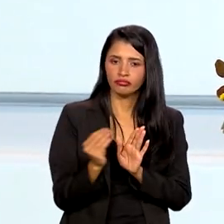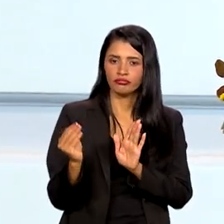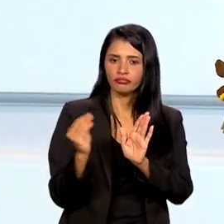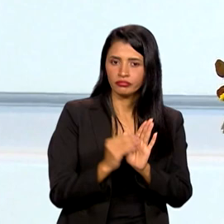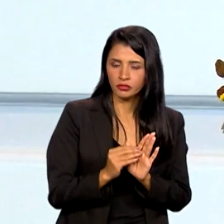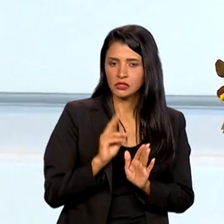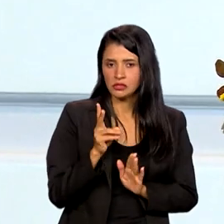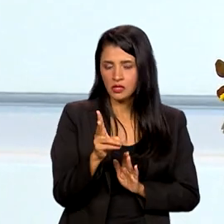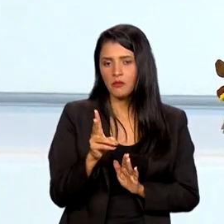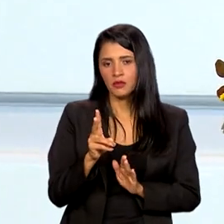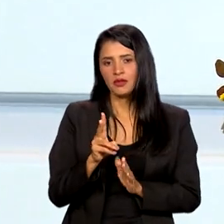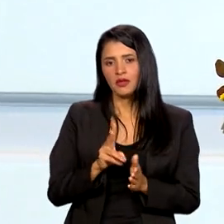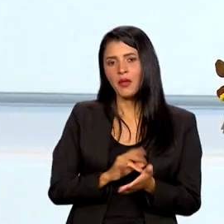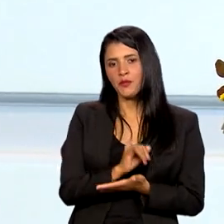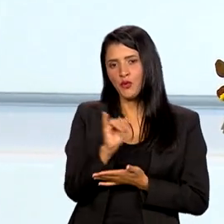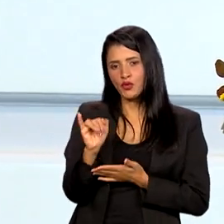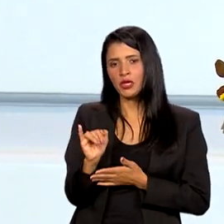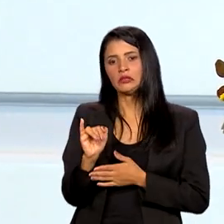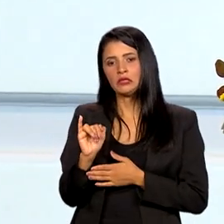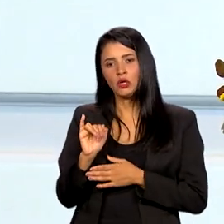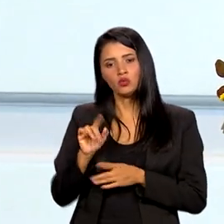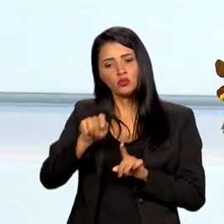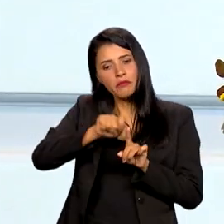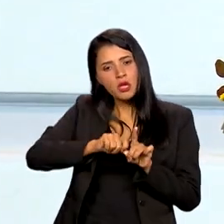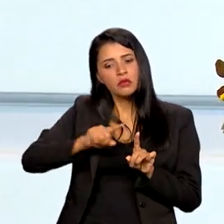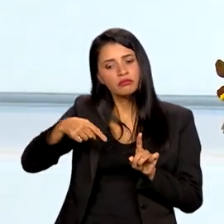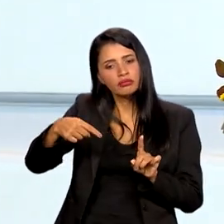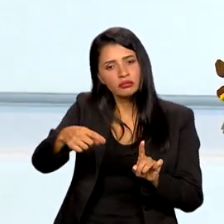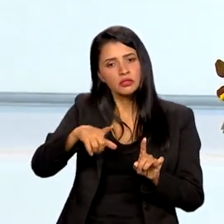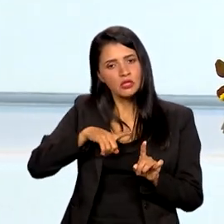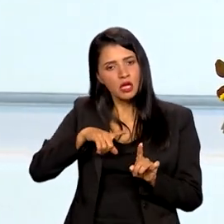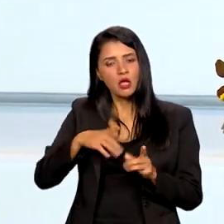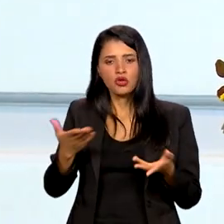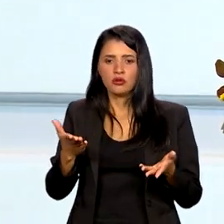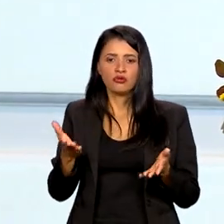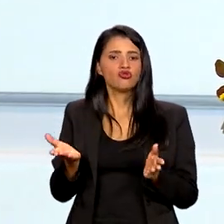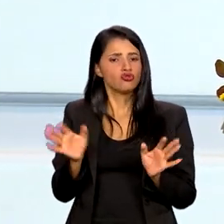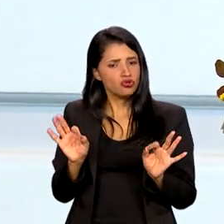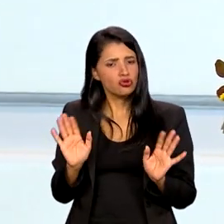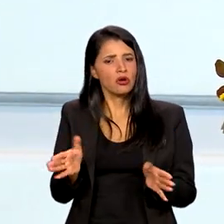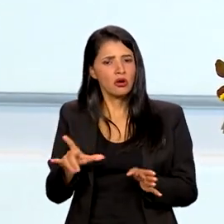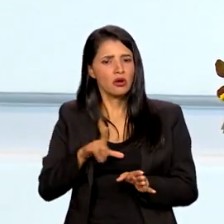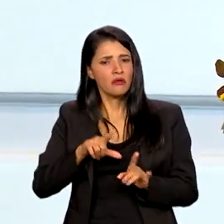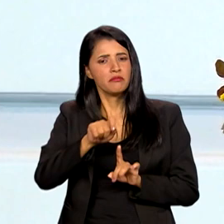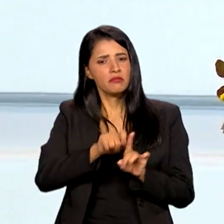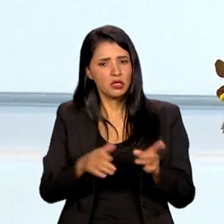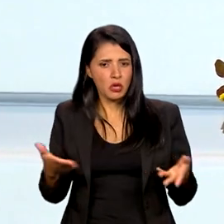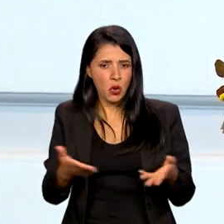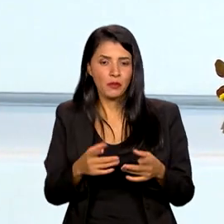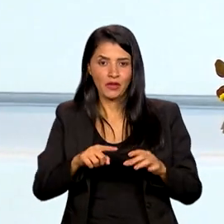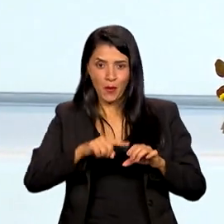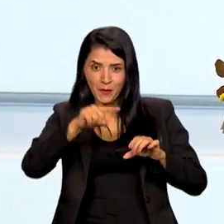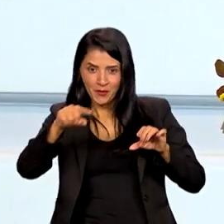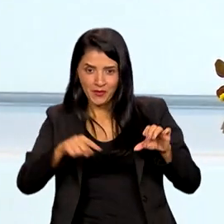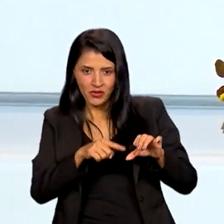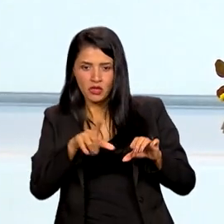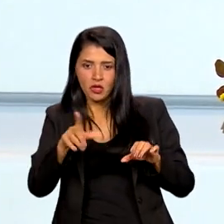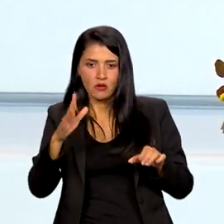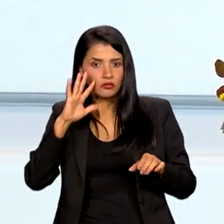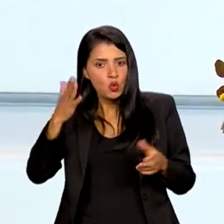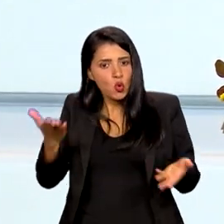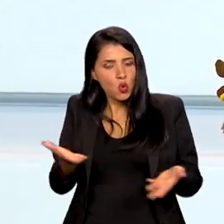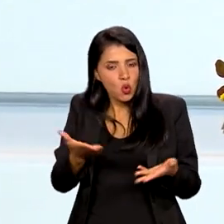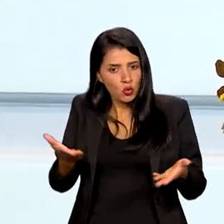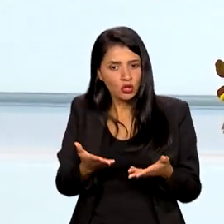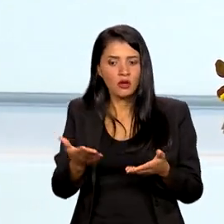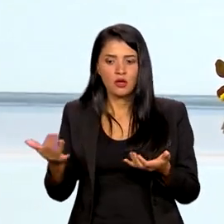aduaneiro, né? As importações, alíquotas, todo mês tem uma pauta, nós já tivemos desse mês. A questão do pneu, por exemplo, foi decidida esse mês, na indústria química,